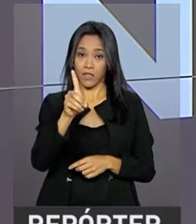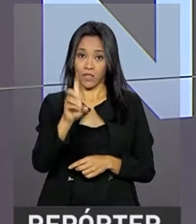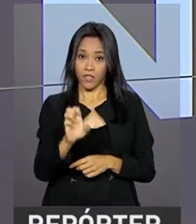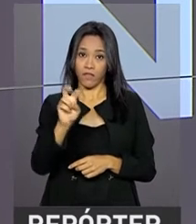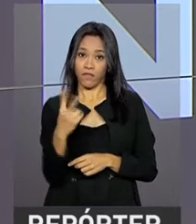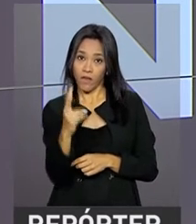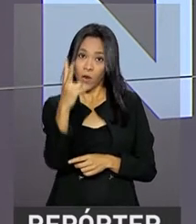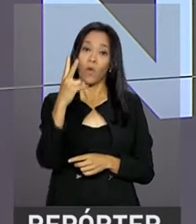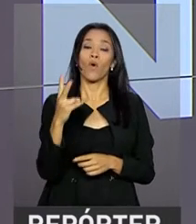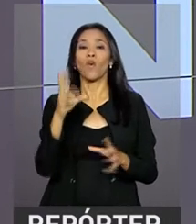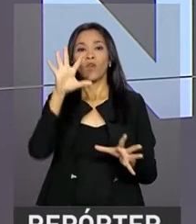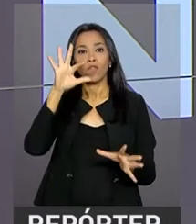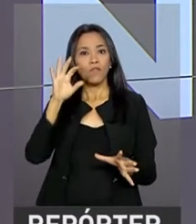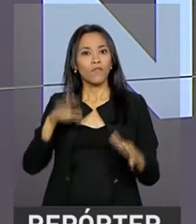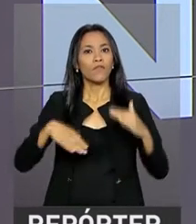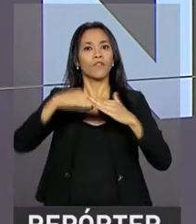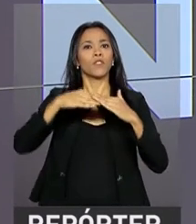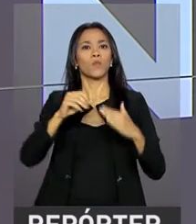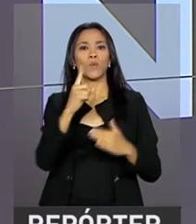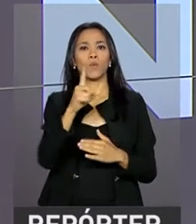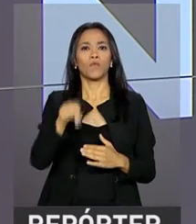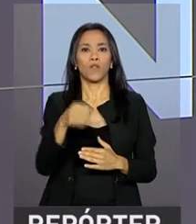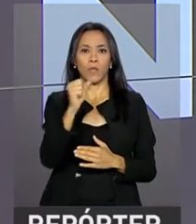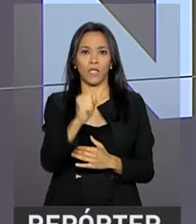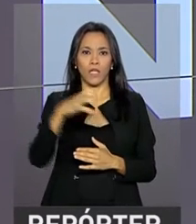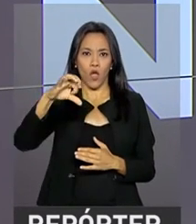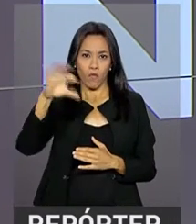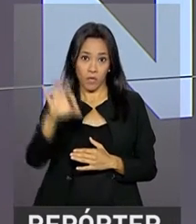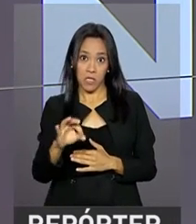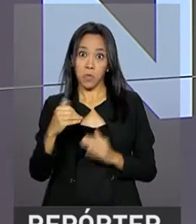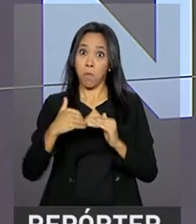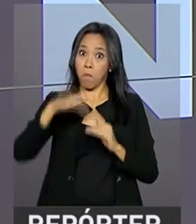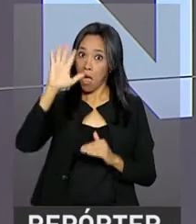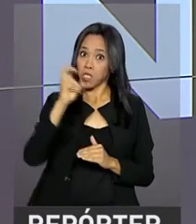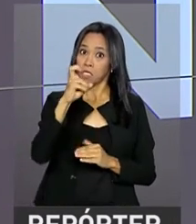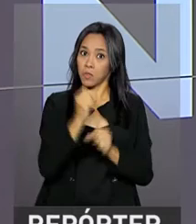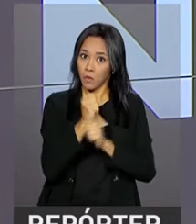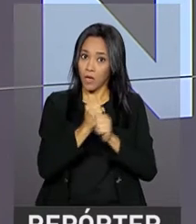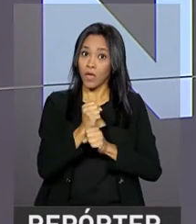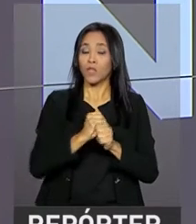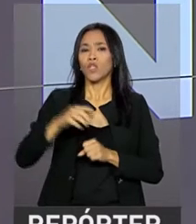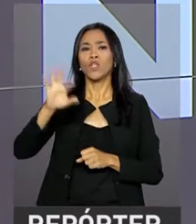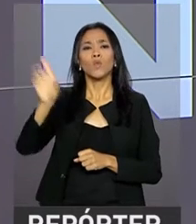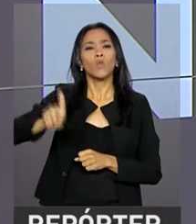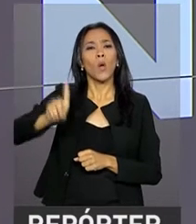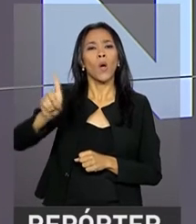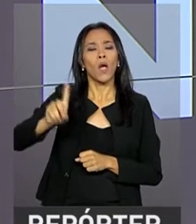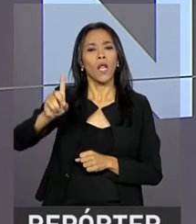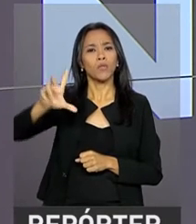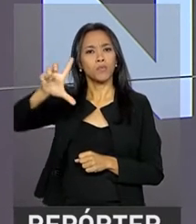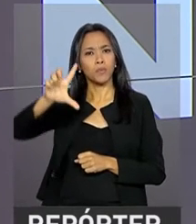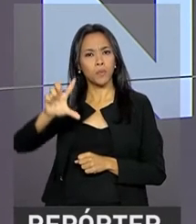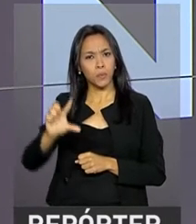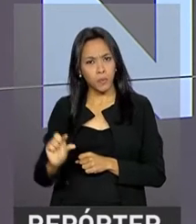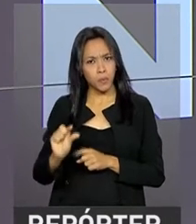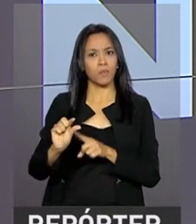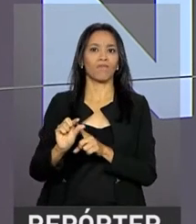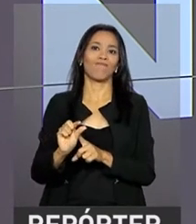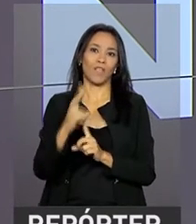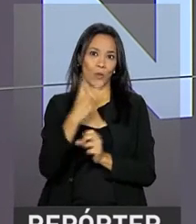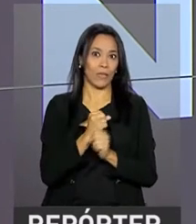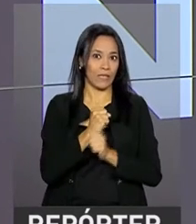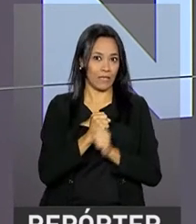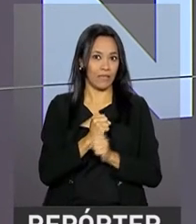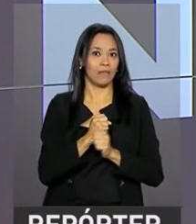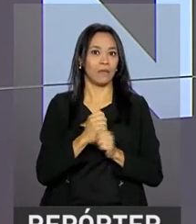de 1,89%, o maior nível em 5 anos. E o dólar recuou para o menor patamar em 2 anos.